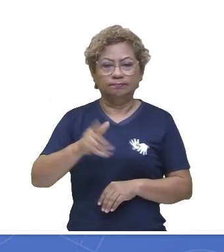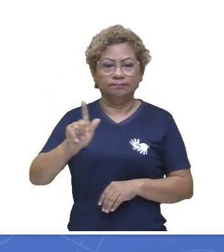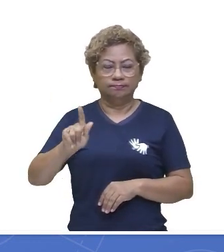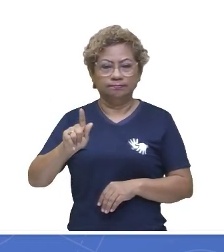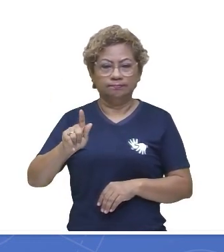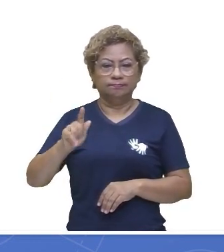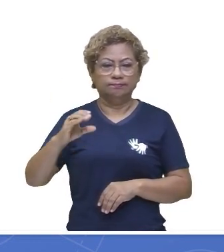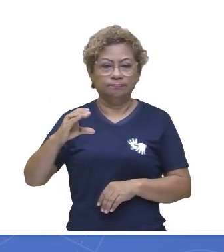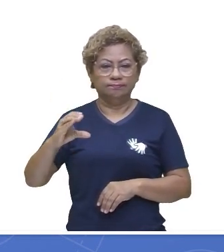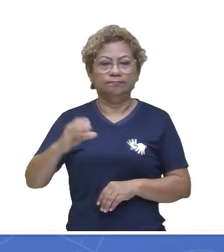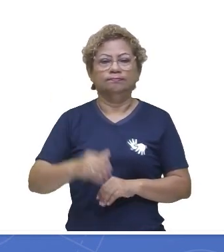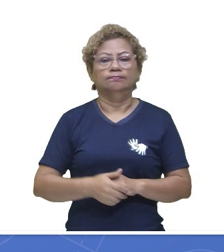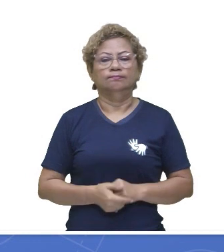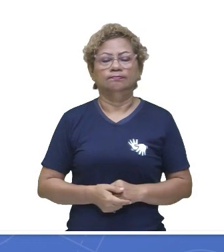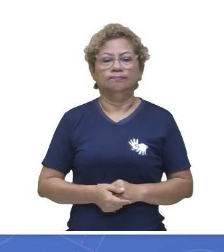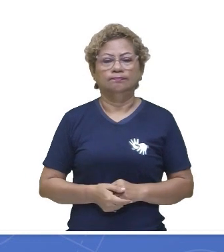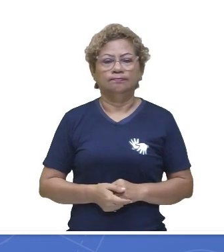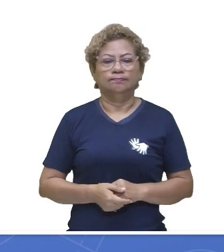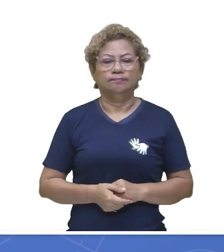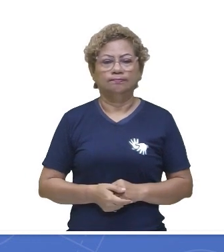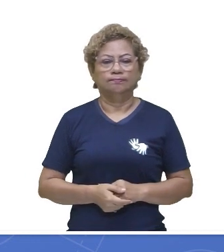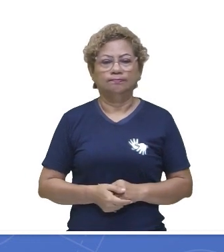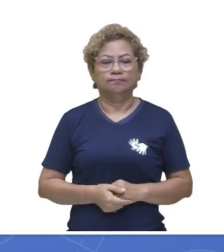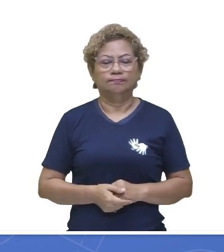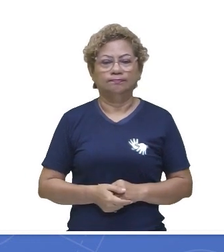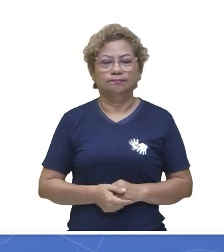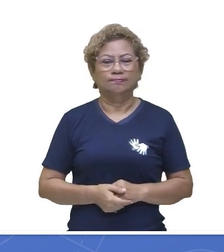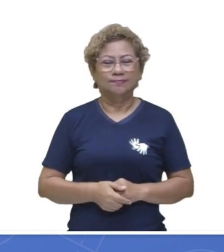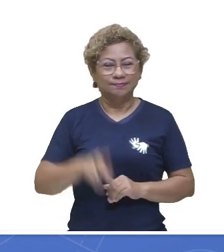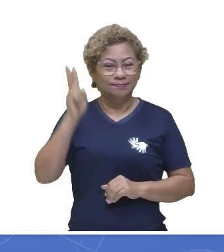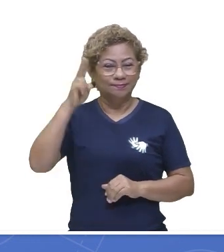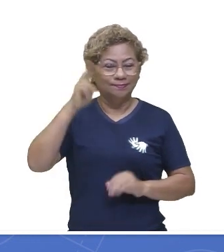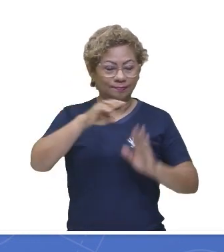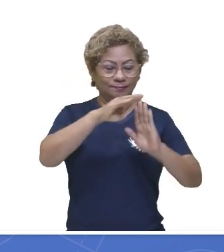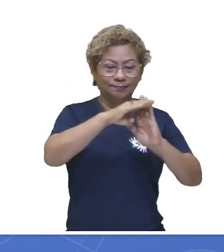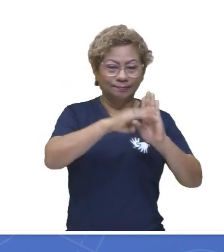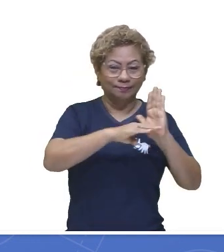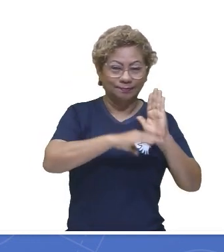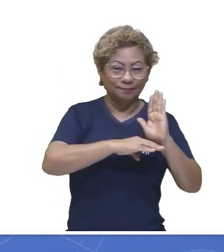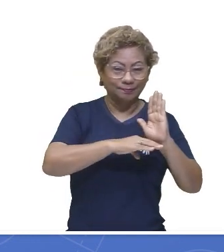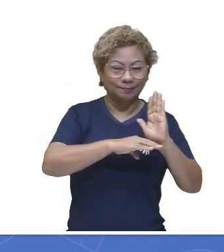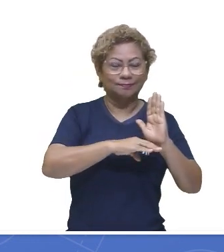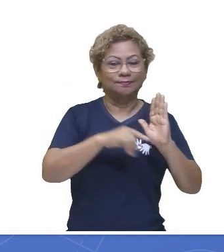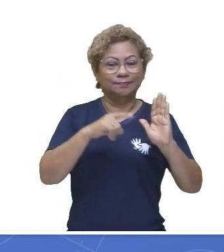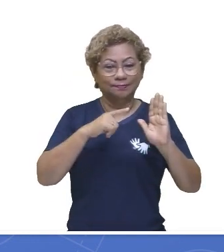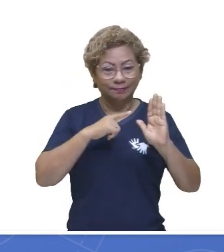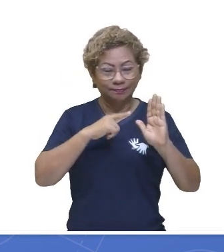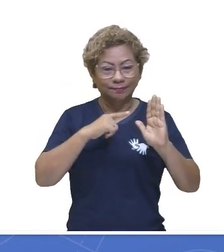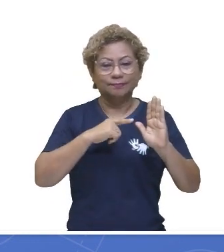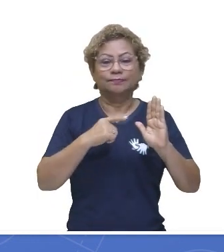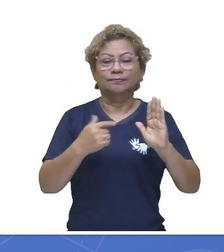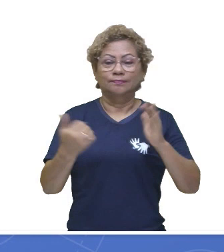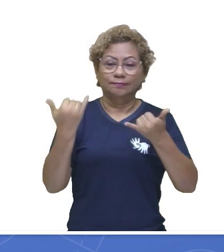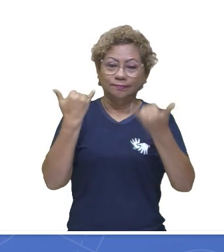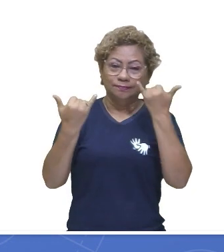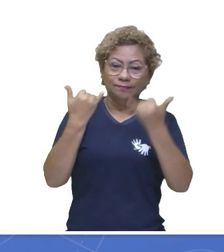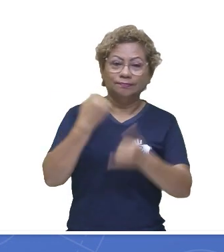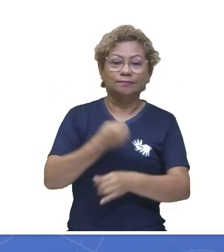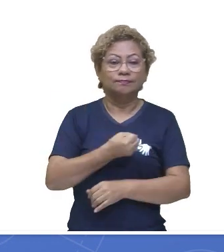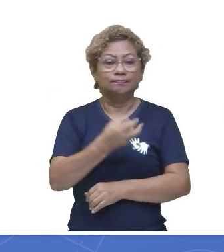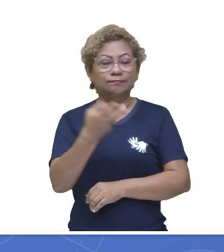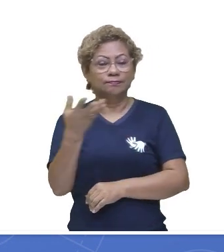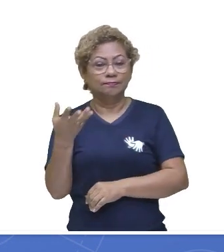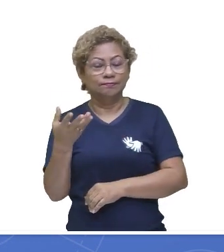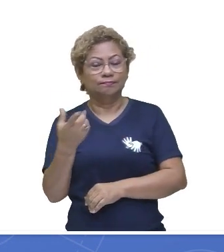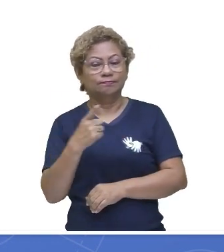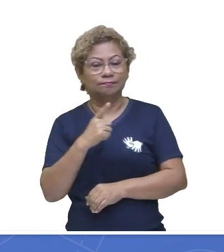do aço, né? Estava lá naquela tabela, 0,12 caloria por grama grau Celsius. E aqui no esquema, né, mostra o corpo